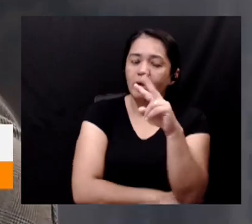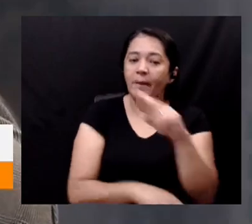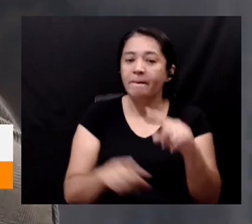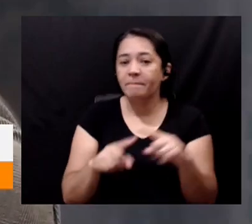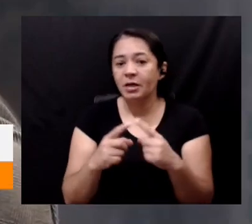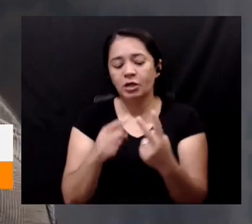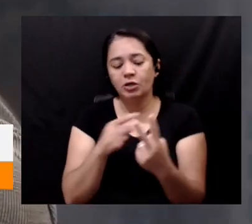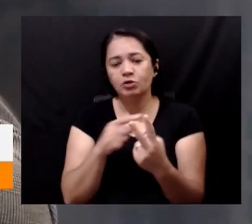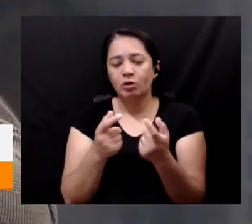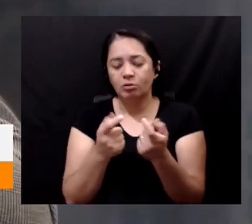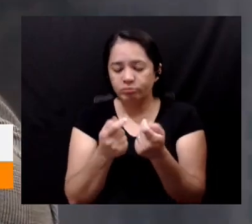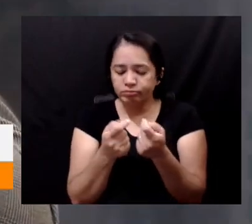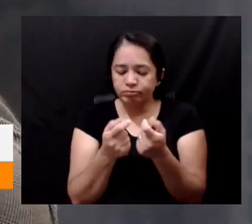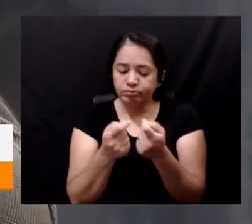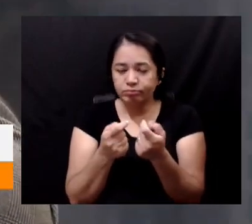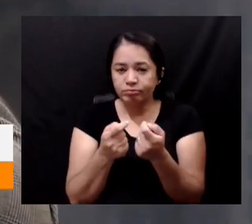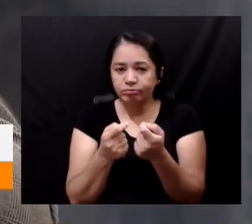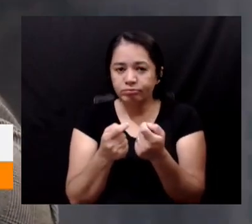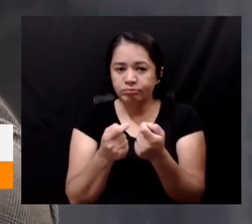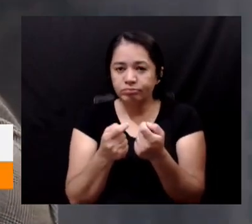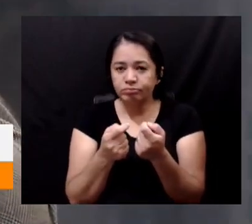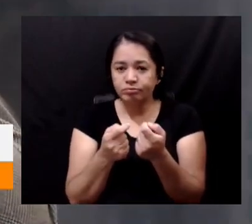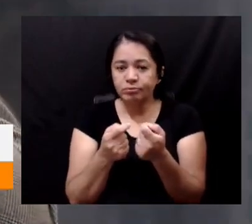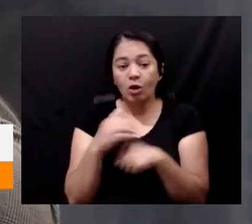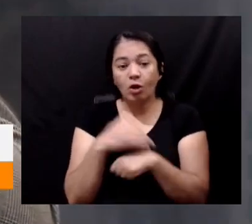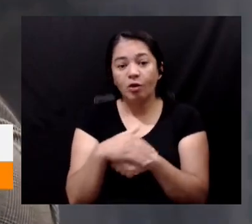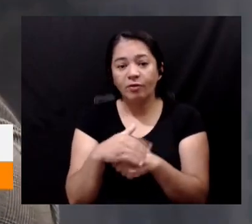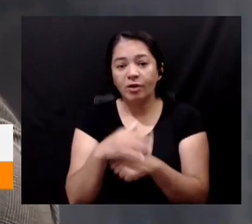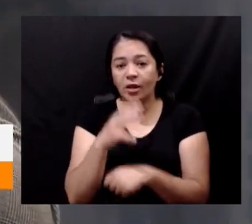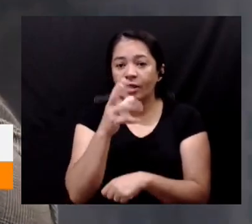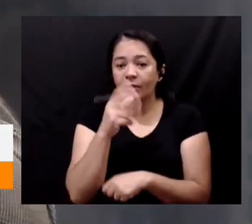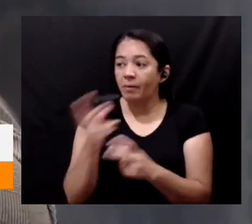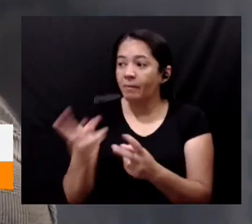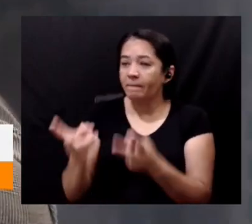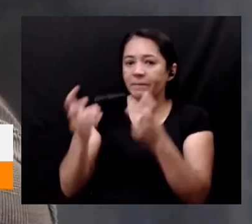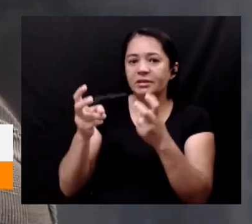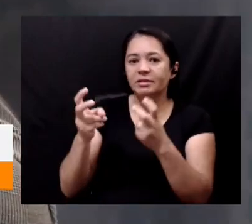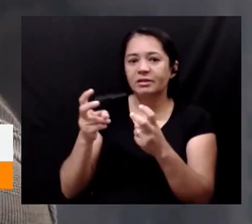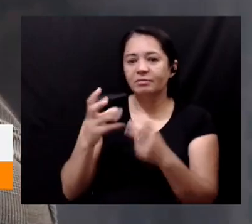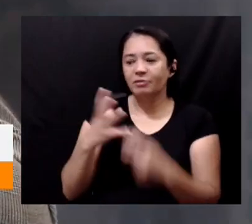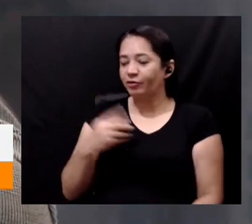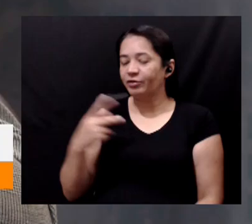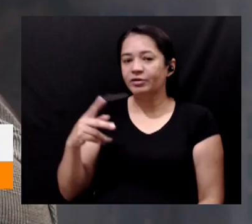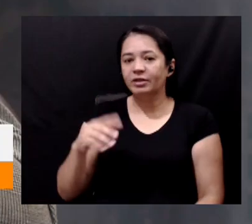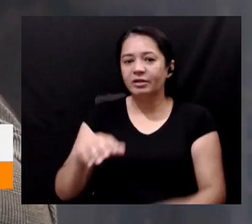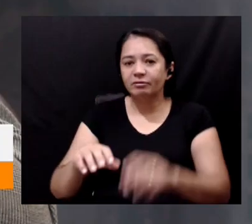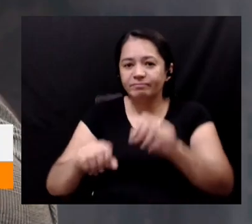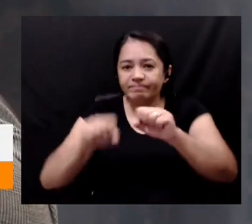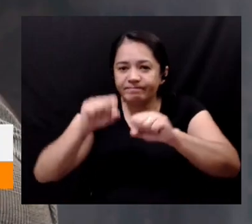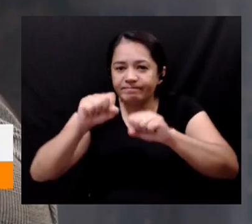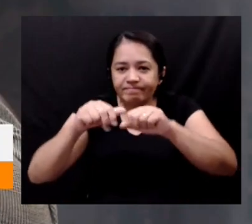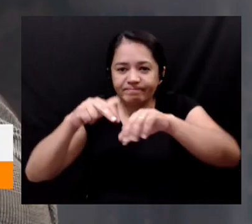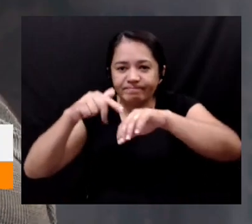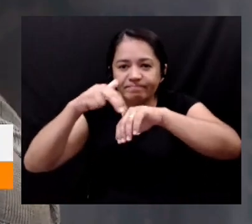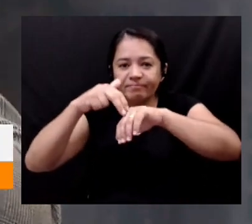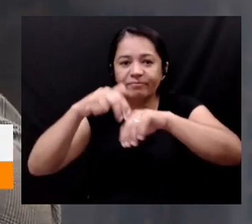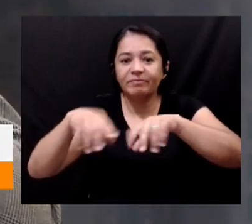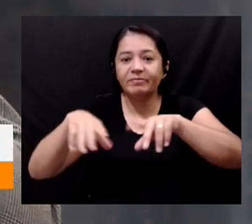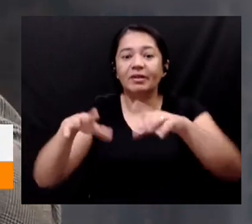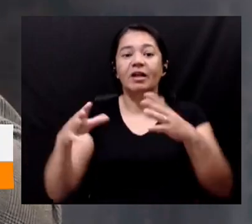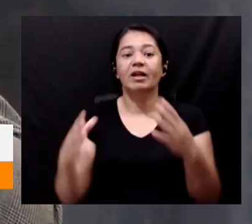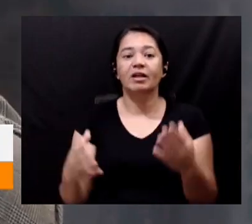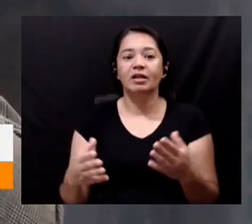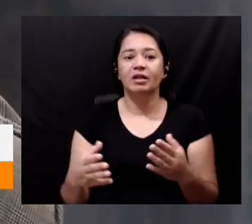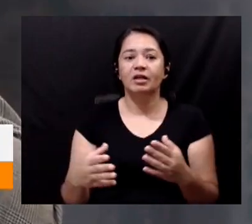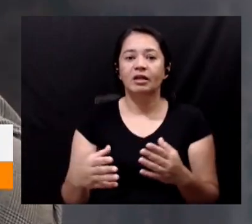celular, não me lembro, demorou para o casal perceber que ele estava subindo ali. Até que de repente a mãe viu, quando a mãe